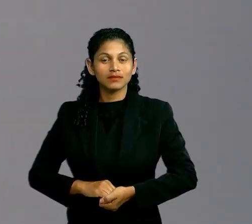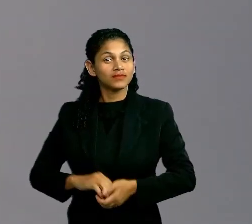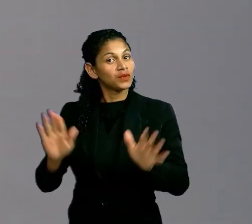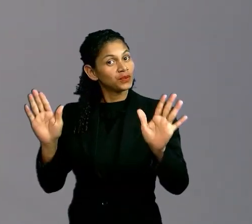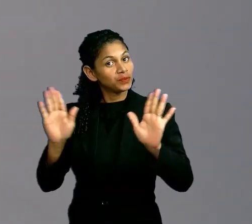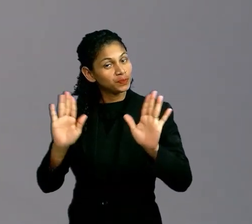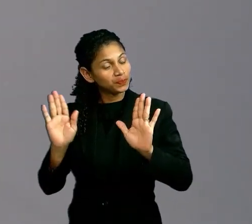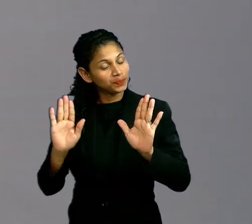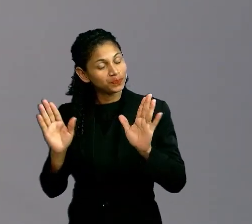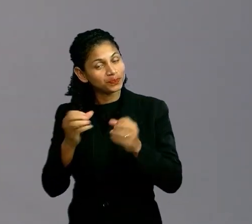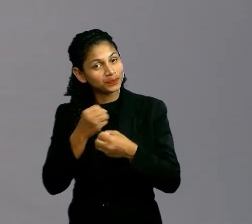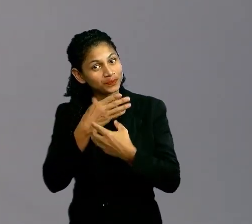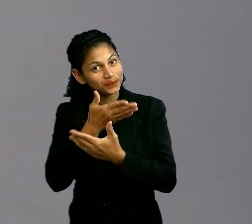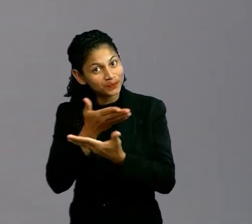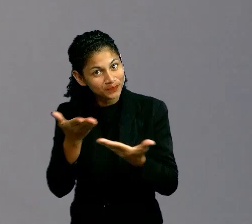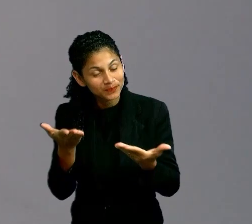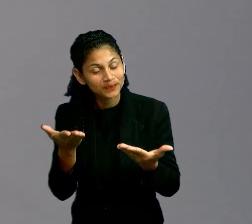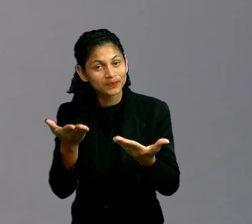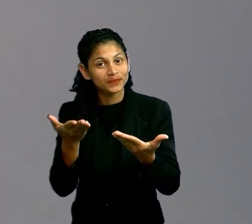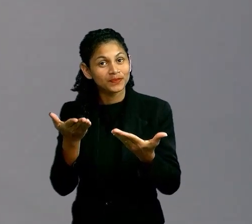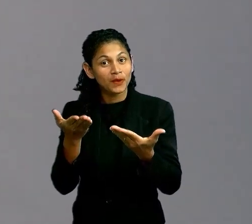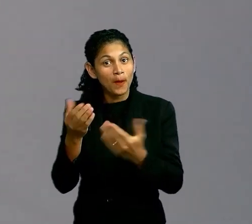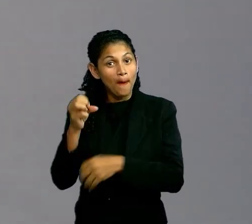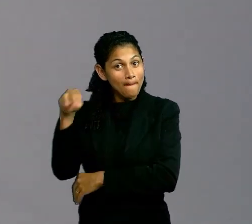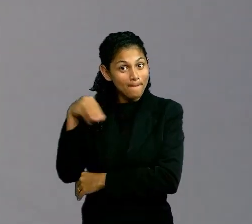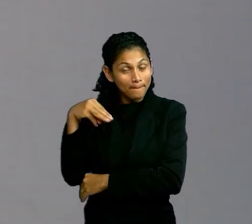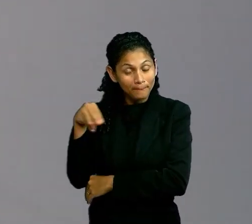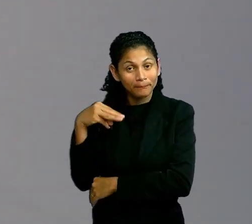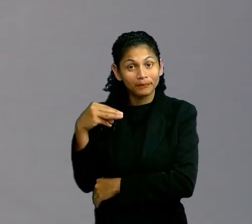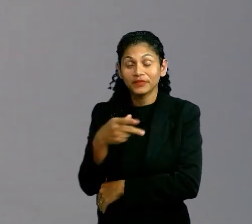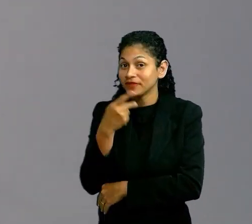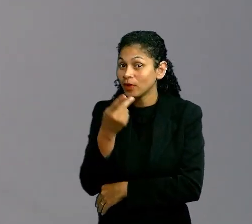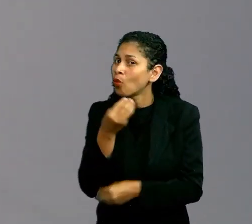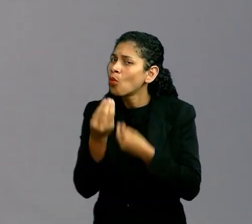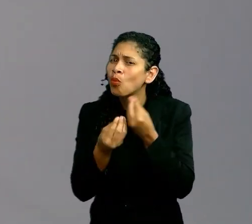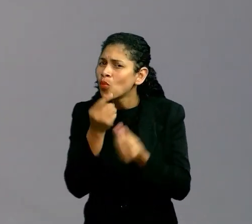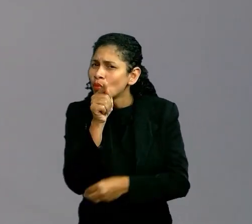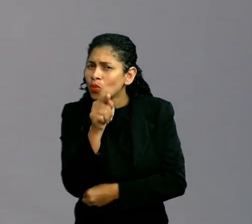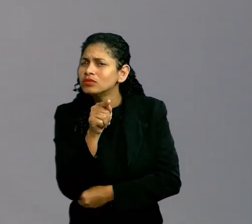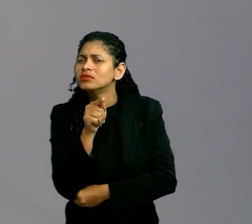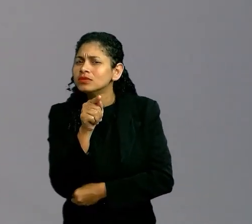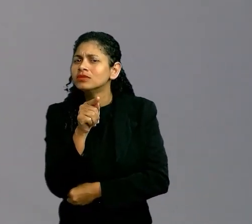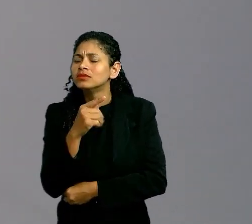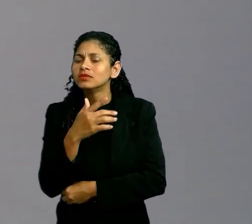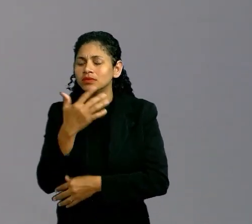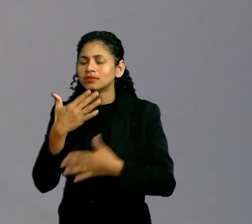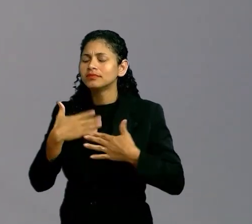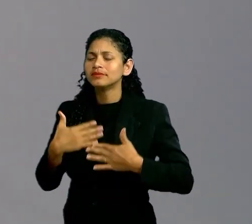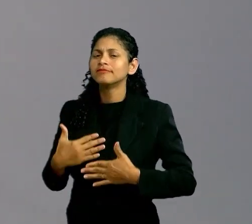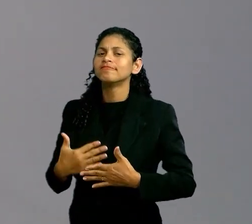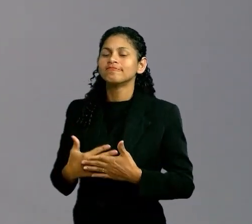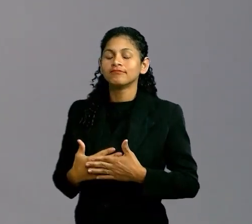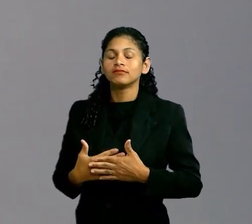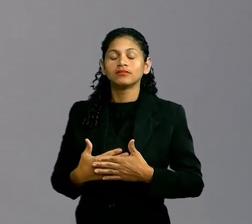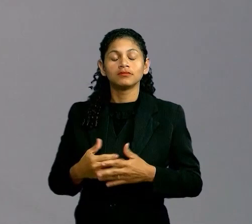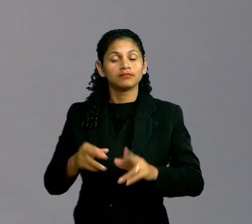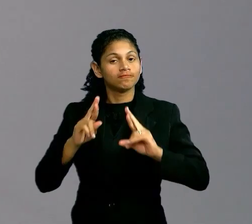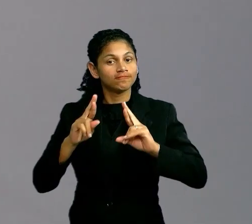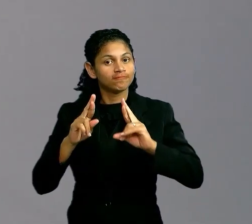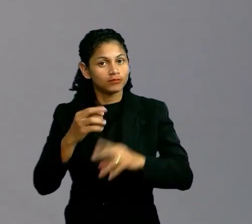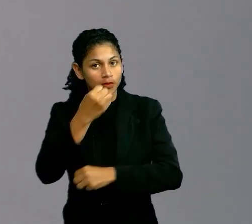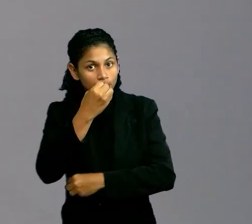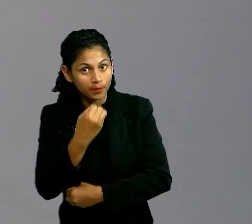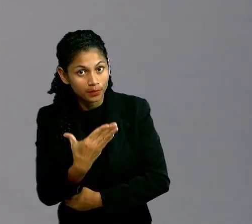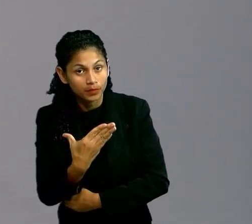Oi, oi, oi, tudo bem contigo? E aí, matematicamente falando, como é que você está? Eu espero que esteja tudo bem. Sou o professor Emerson. A gente